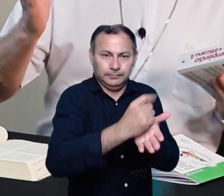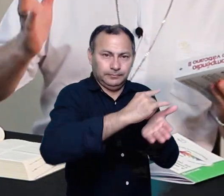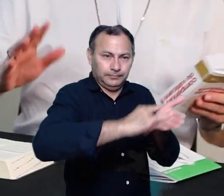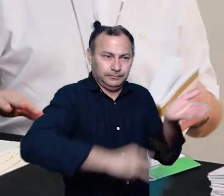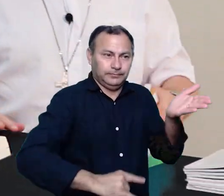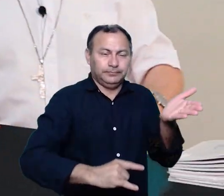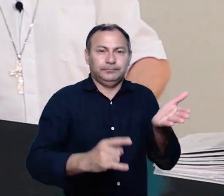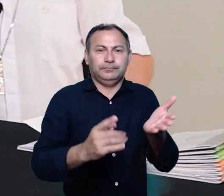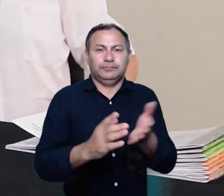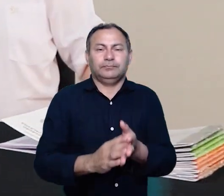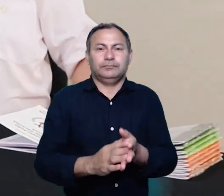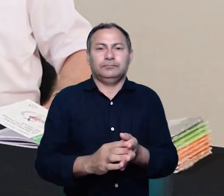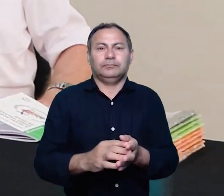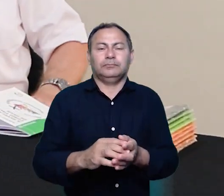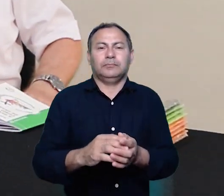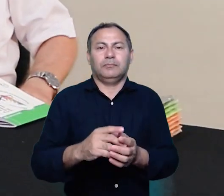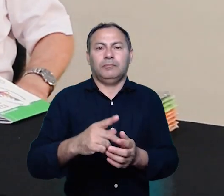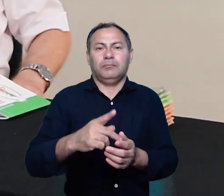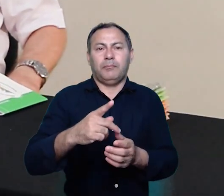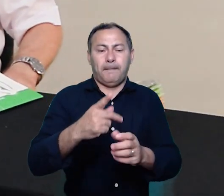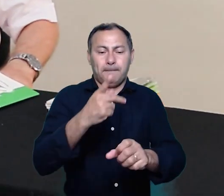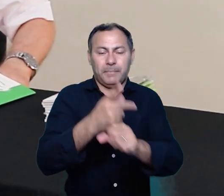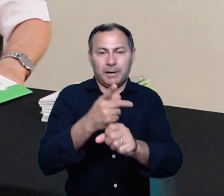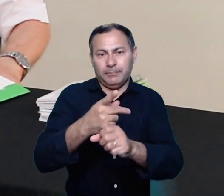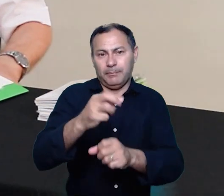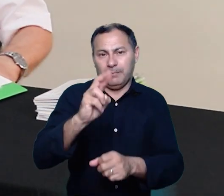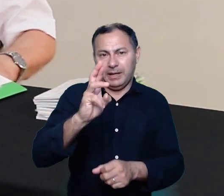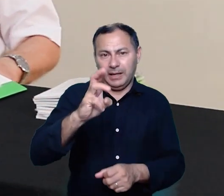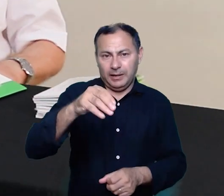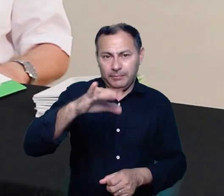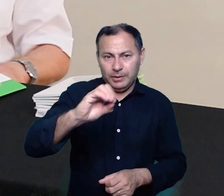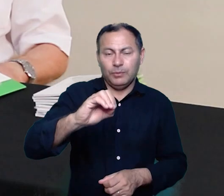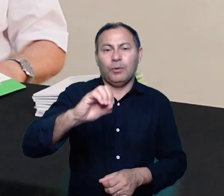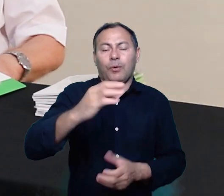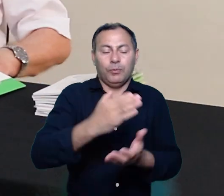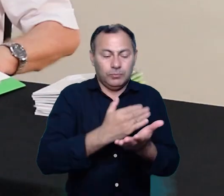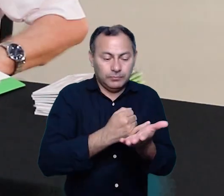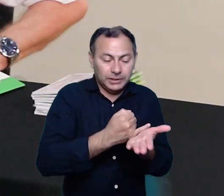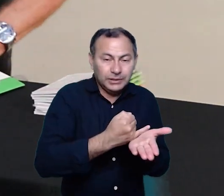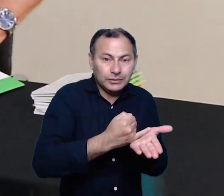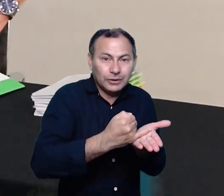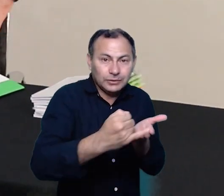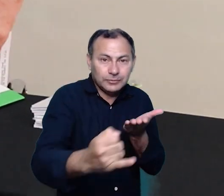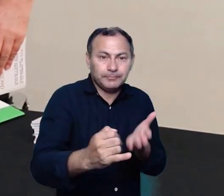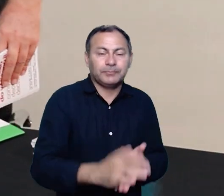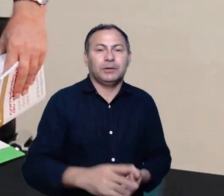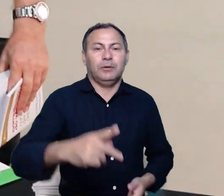Todo o documento começa por um proêmio, ou introdução.